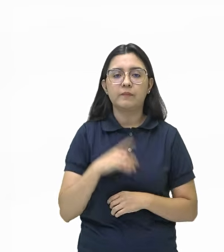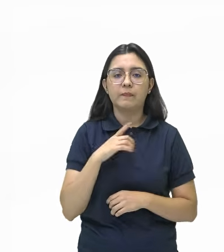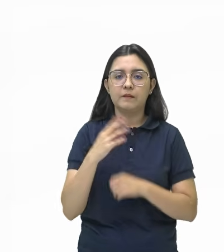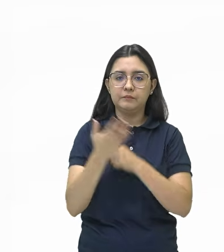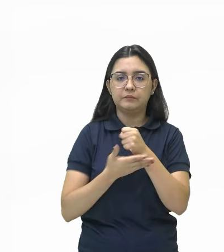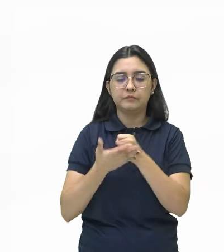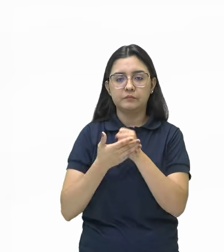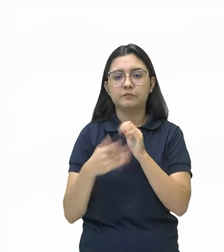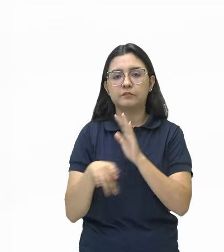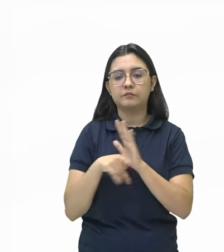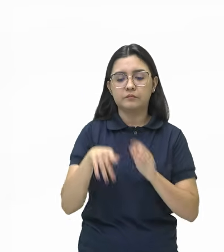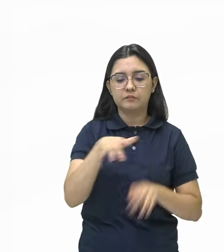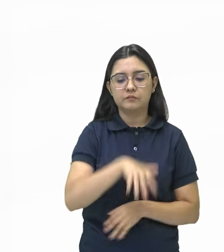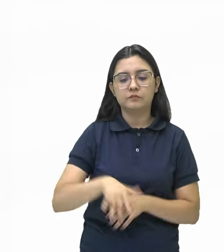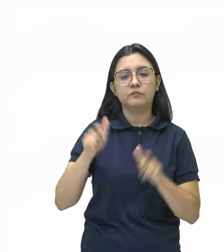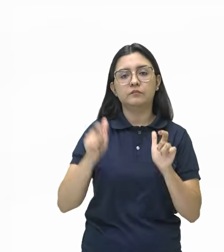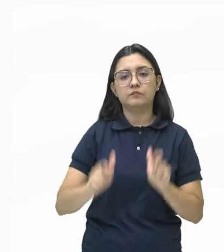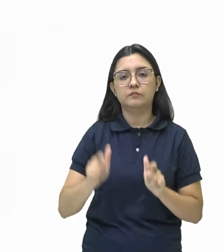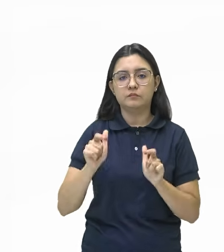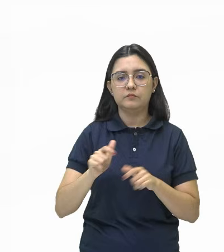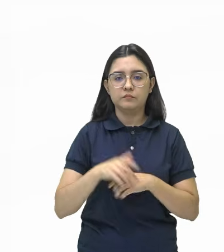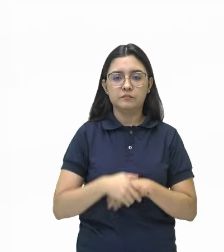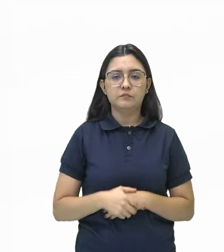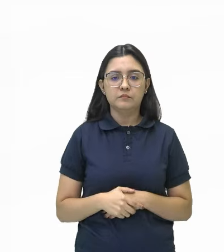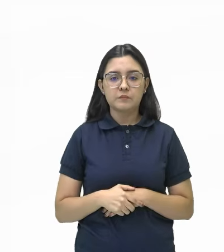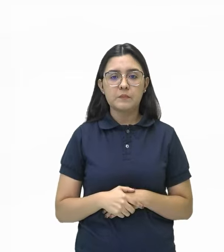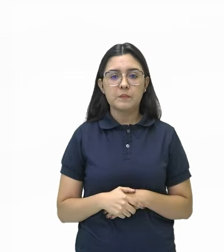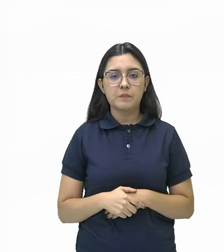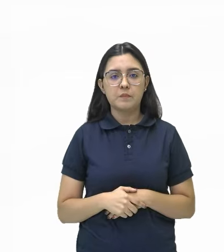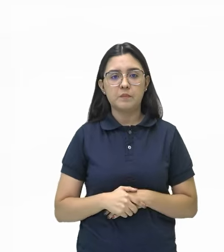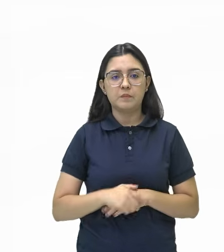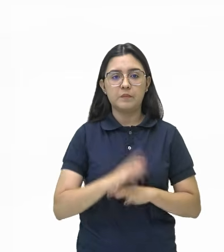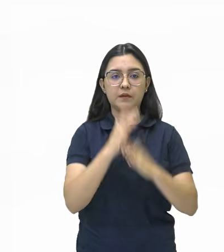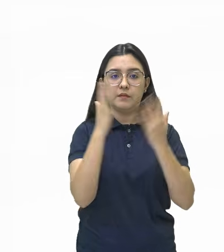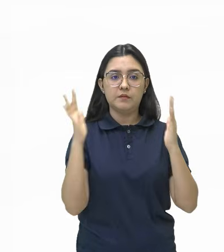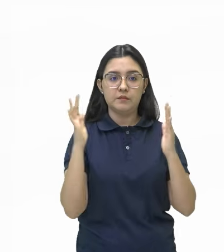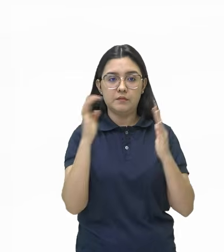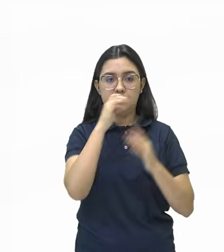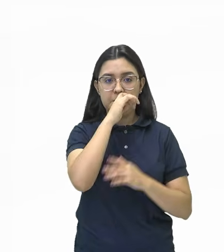enraizada no território, no meio ambiente, na natureza.